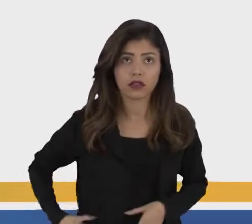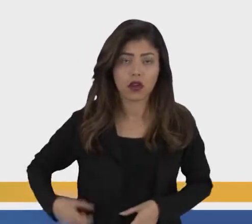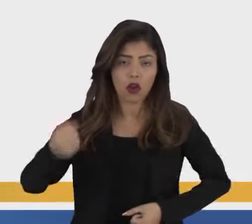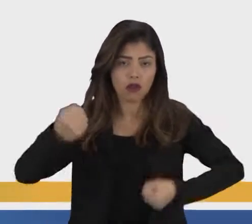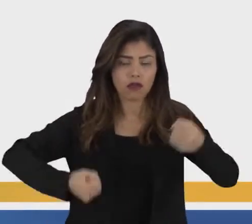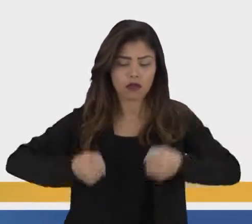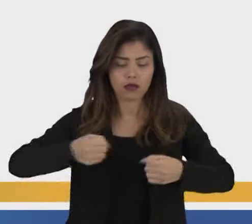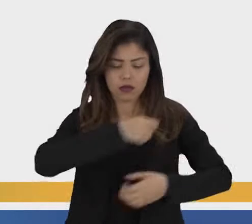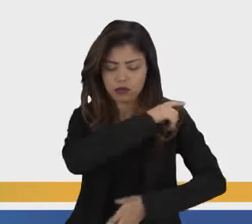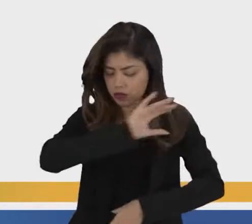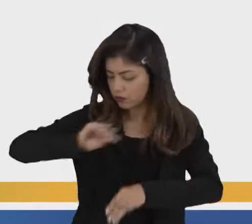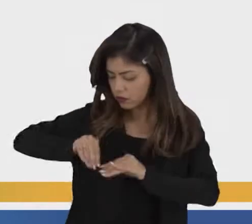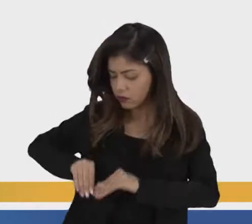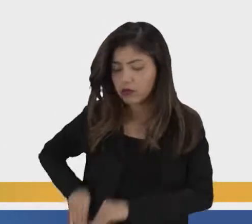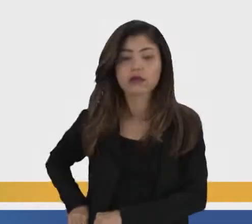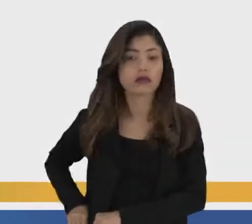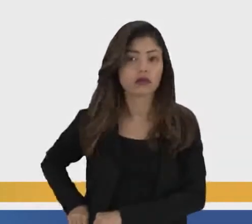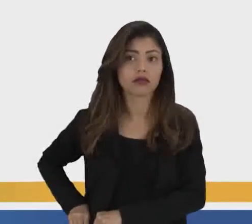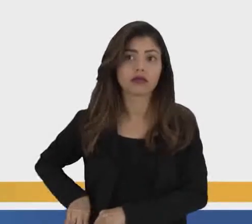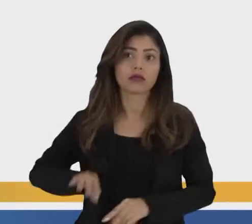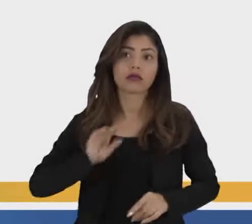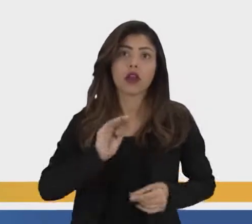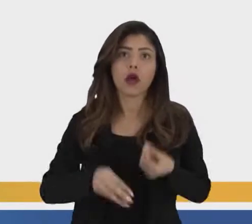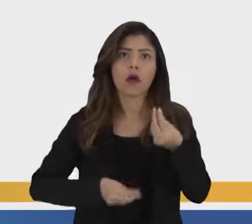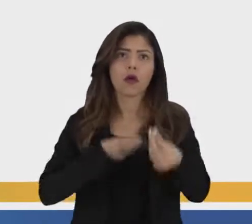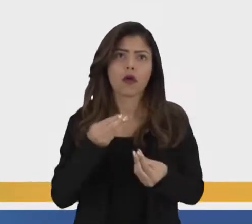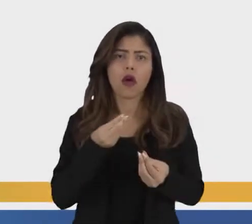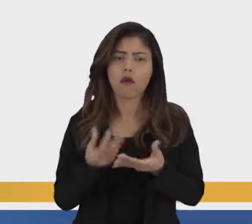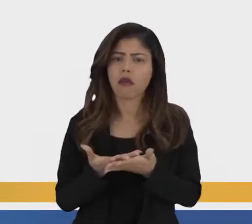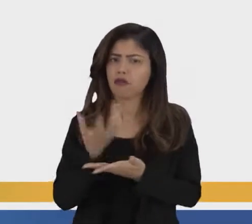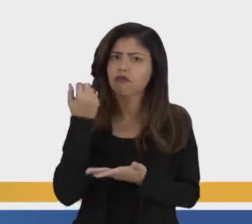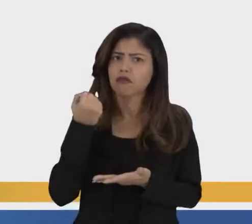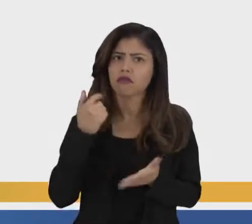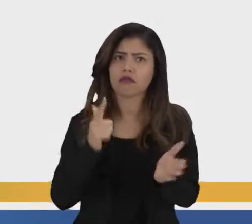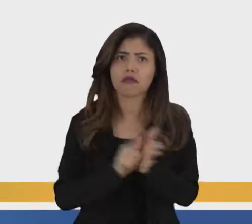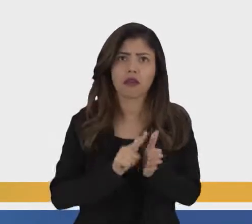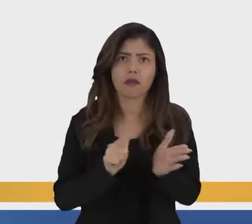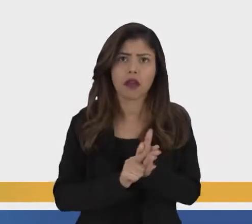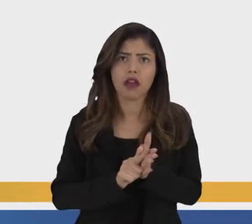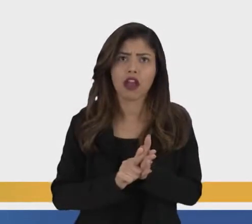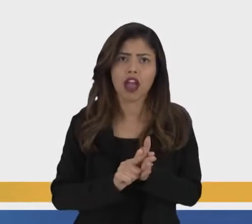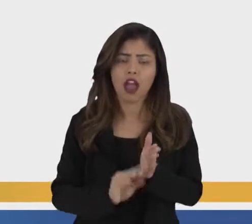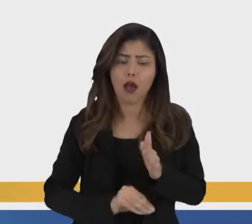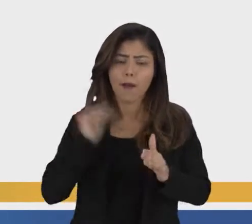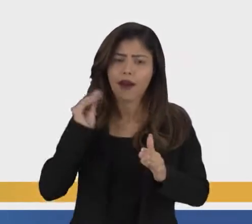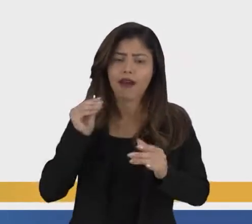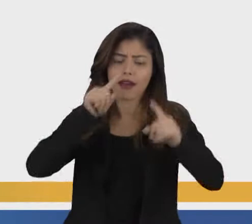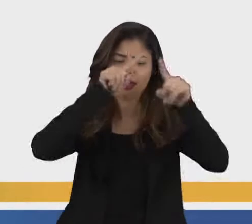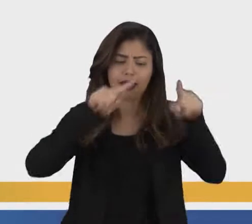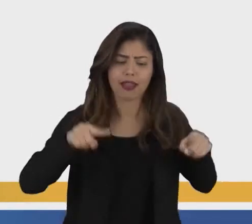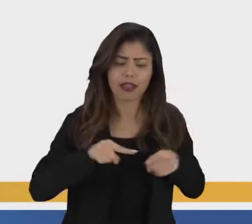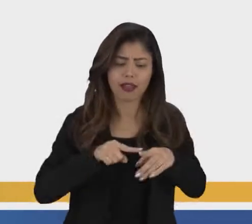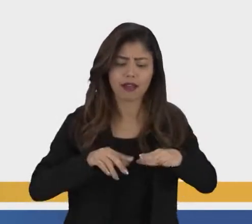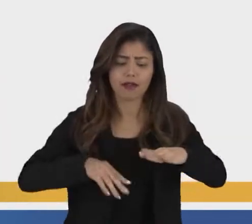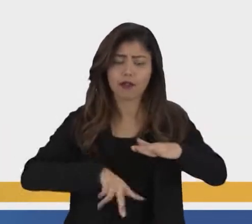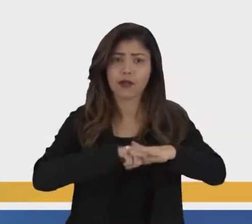no carro? Como é possível retirar um papel debaixo da garrafa sem retirá-la do lugar?